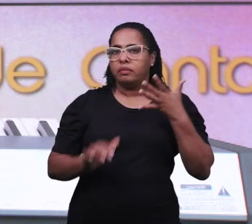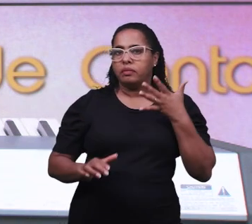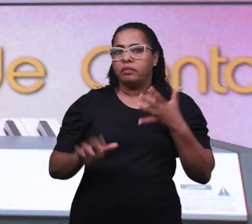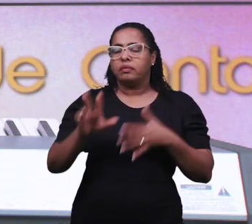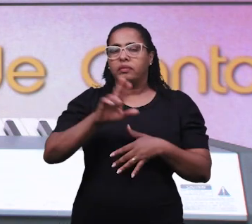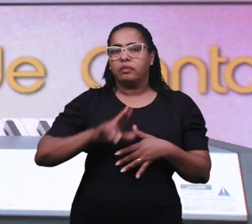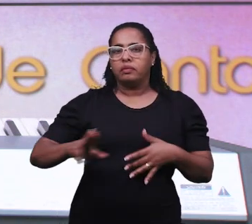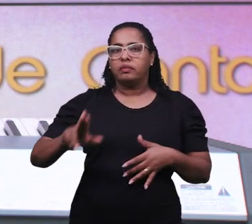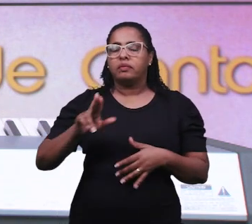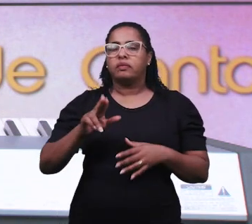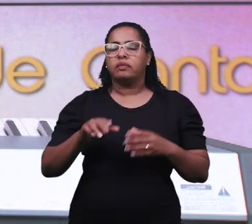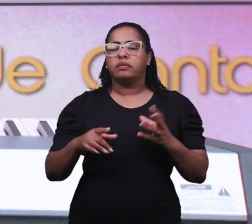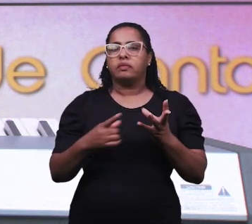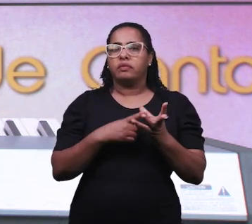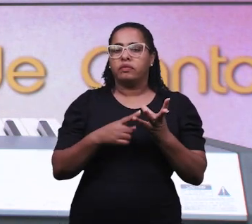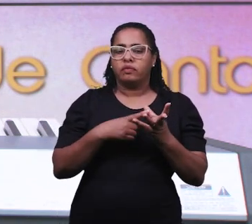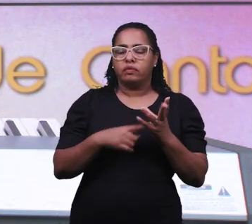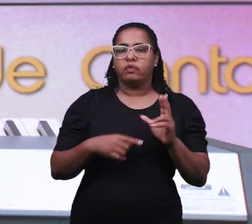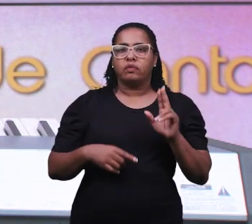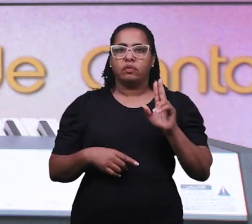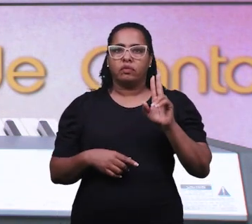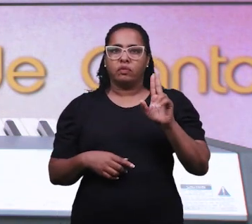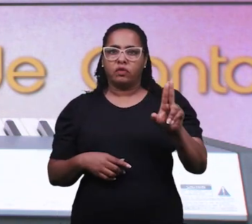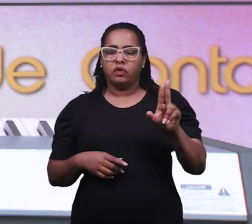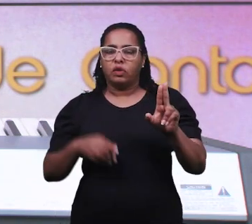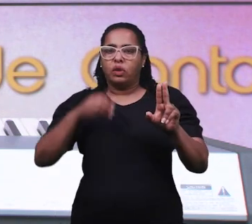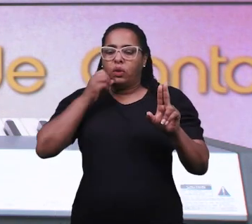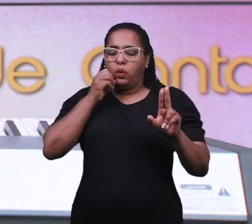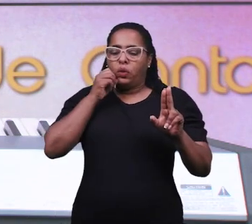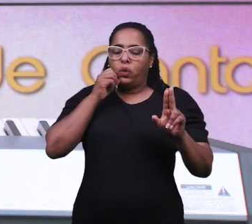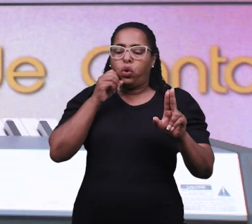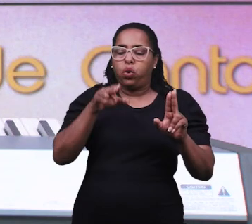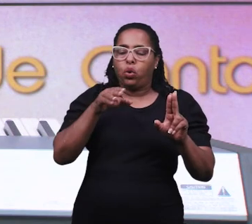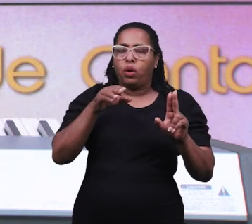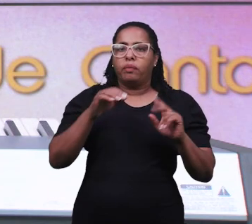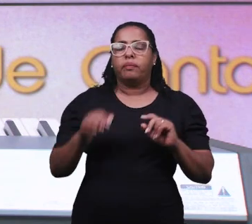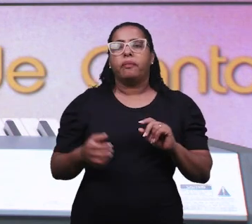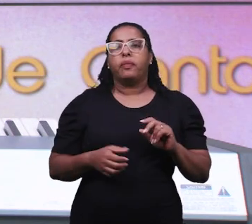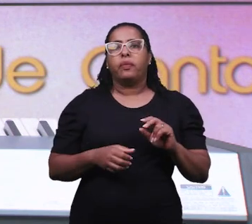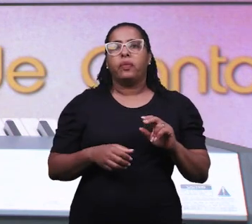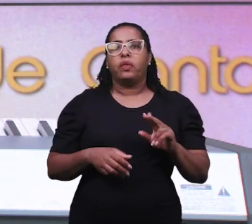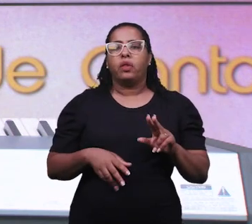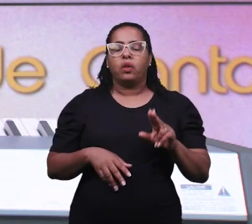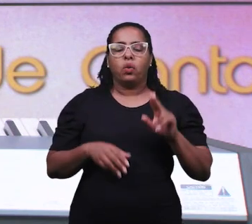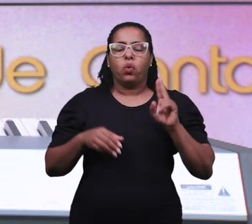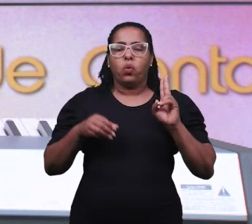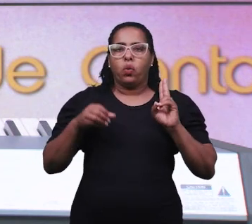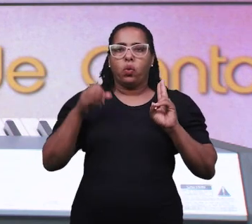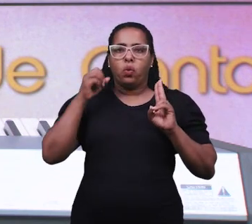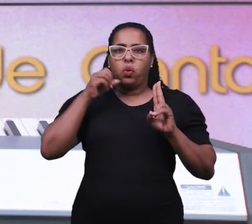exercício usando vogal U e sopro. Primeiro pense.